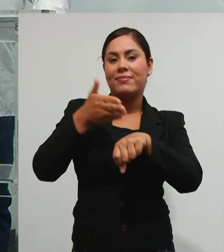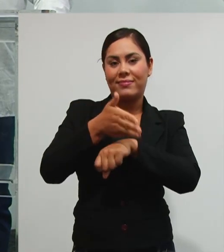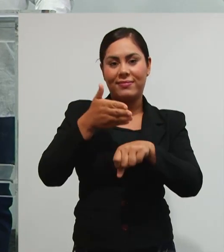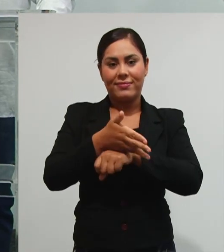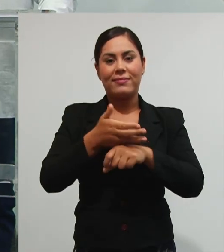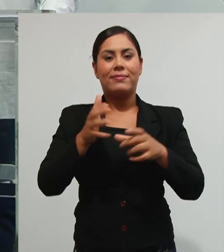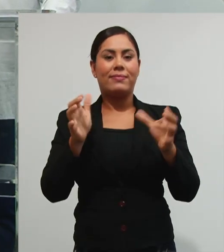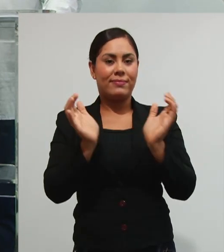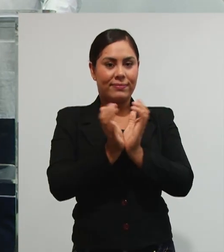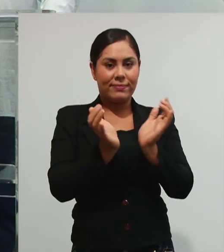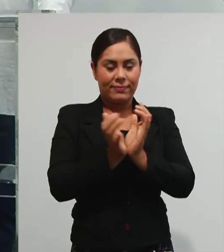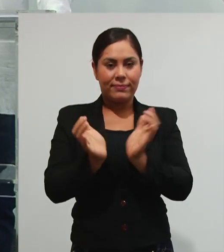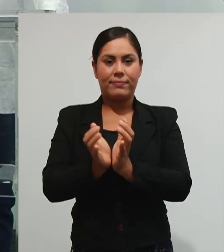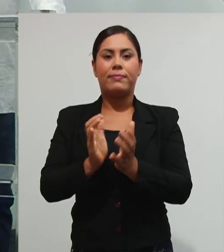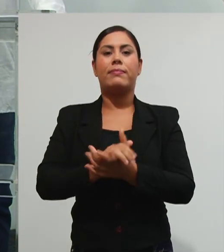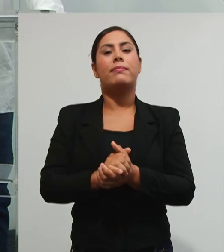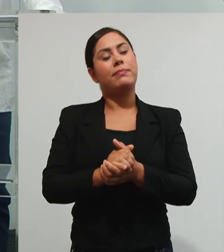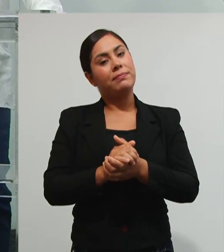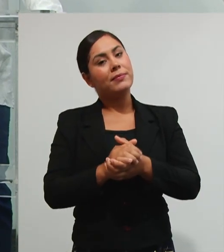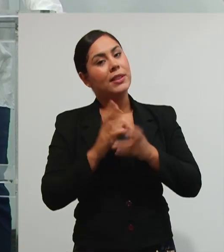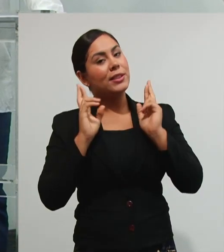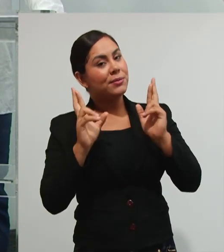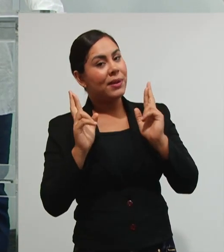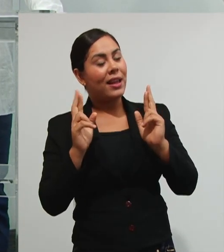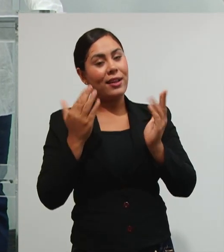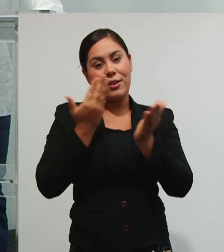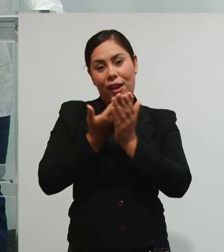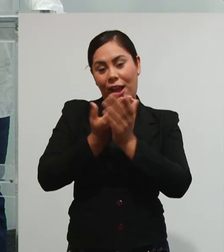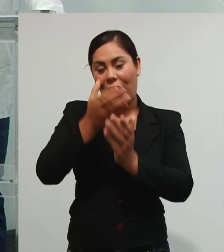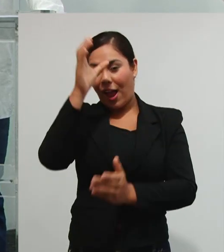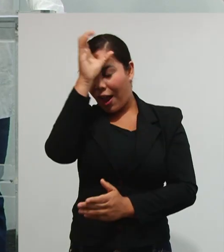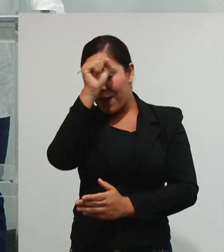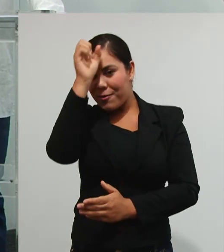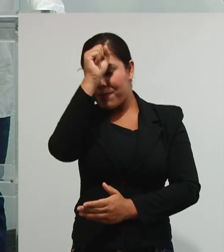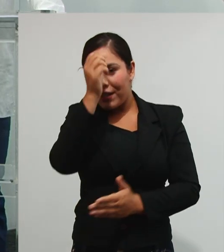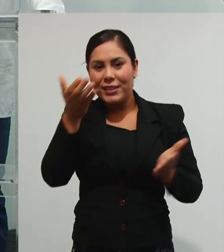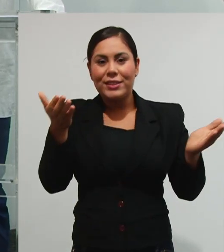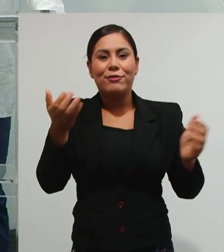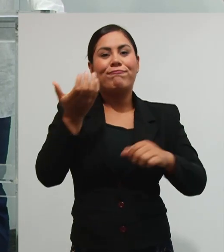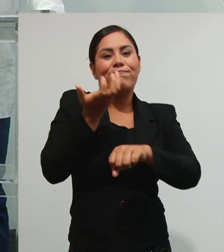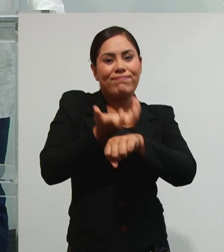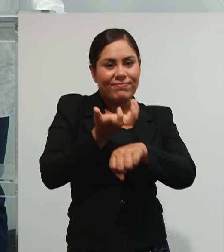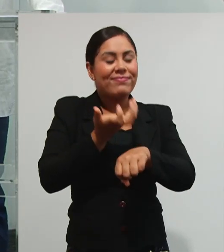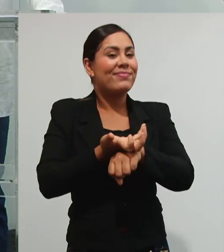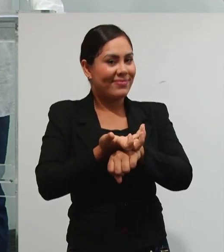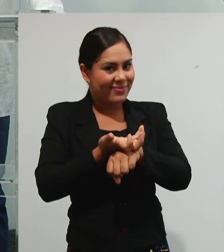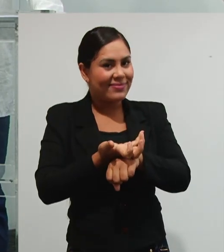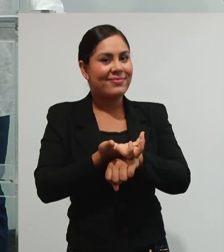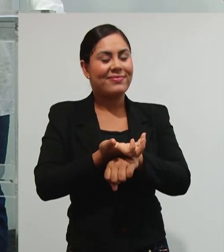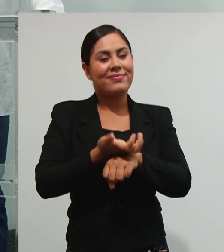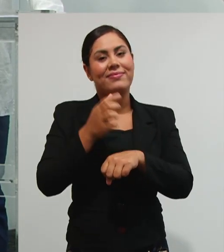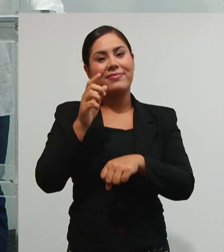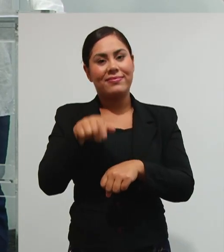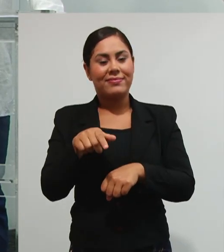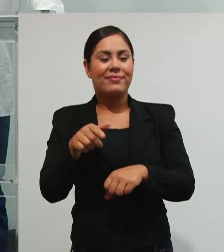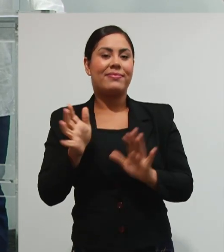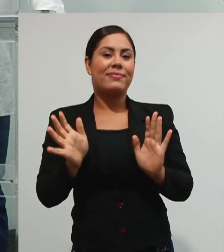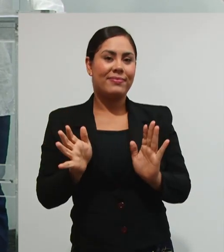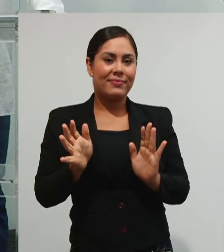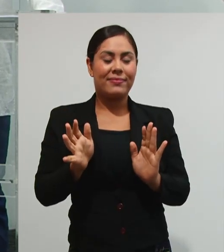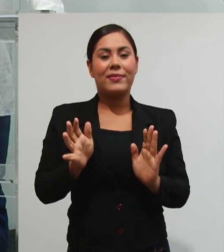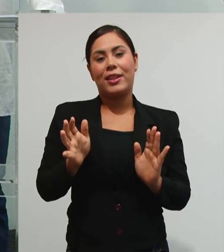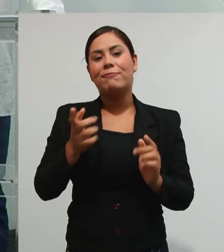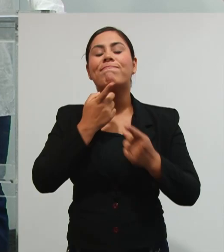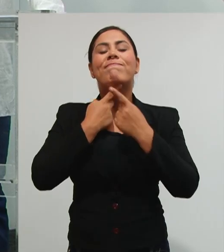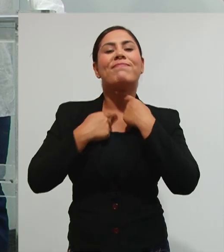de situação. Espero que a gente tenha aprendido muito nessa disciplina, tá? E